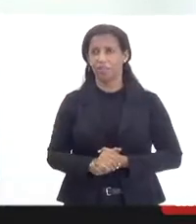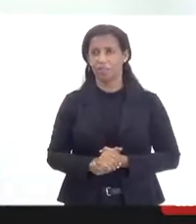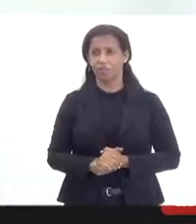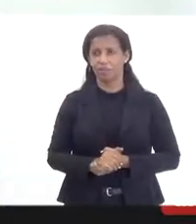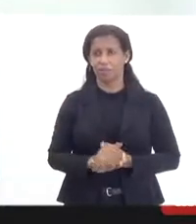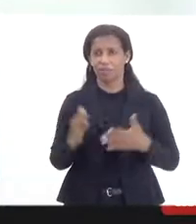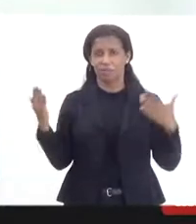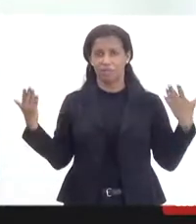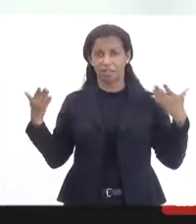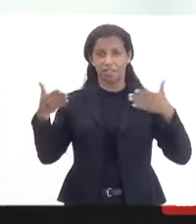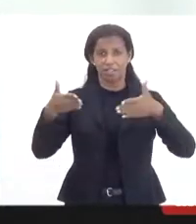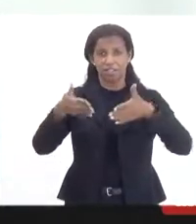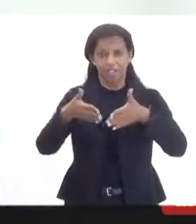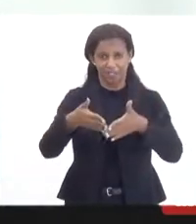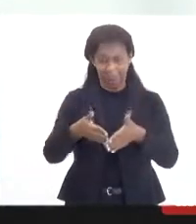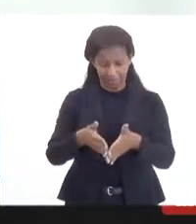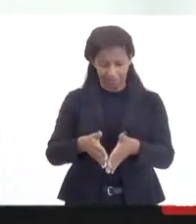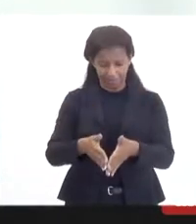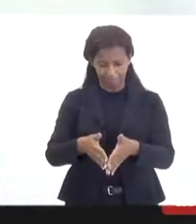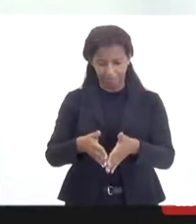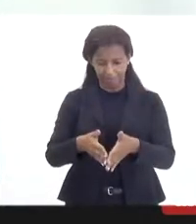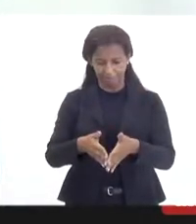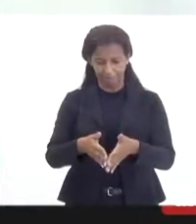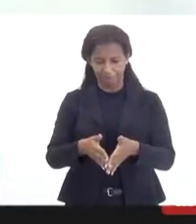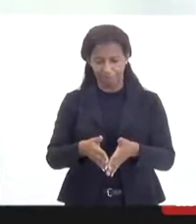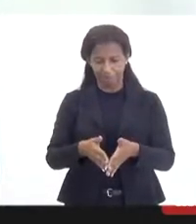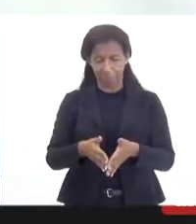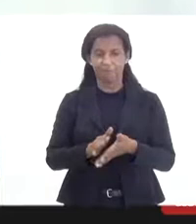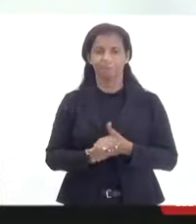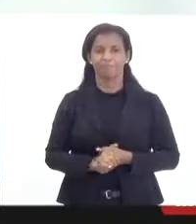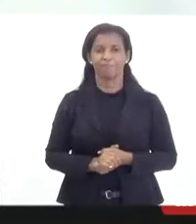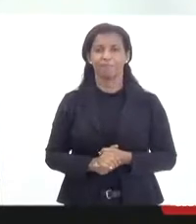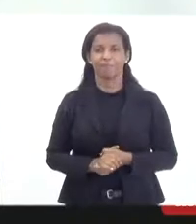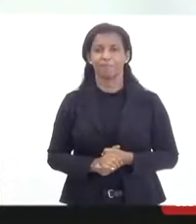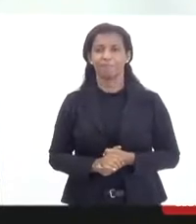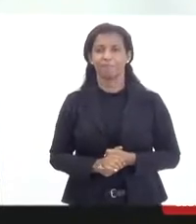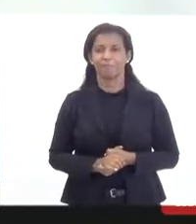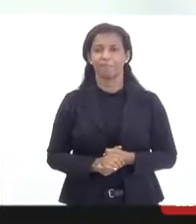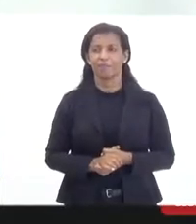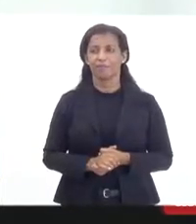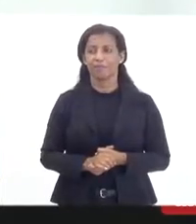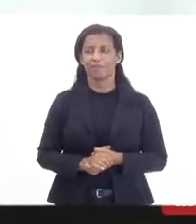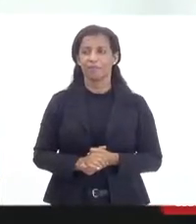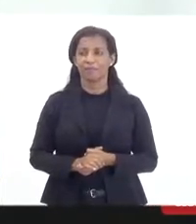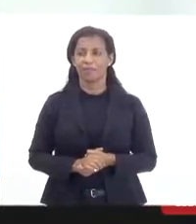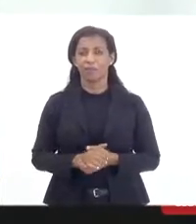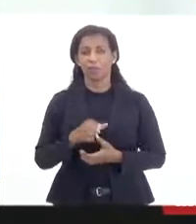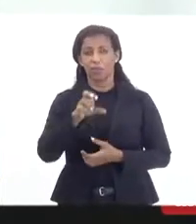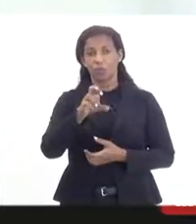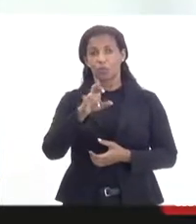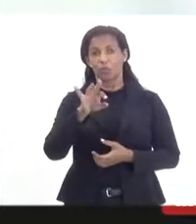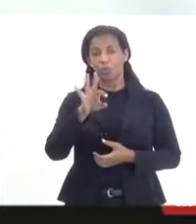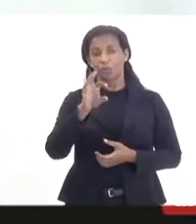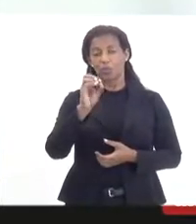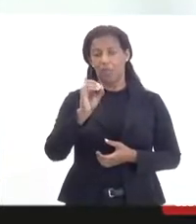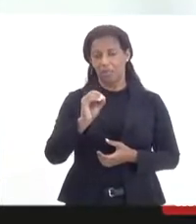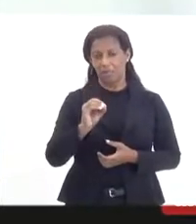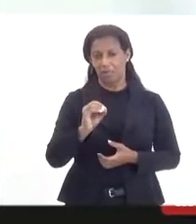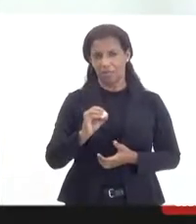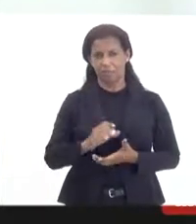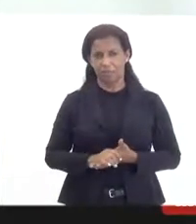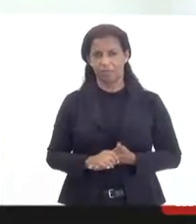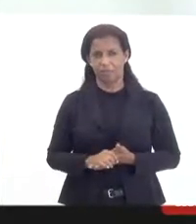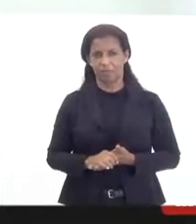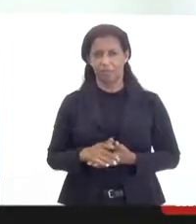chega o requinte de cotejar, né? O critério de rating